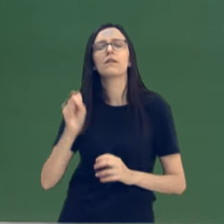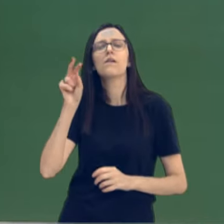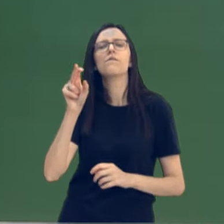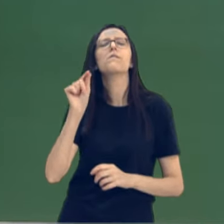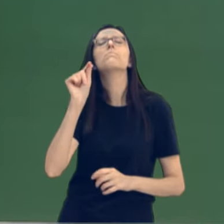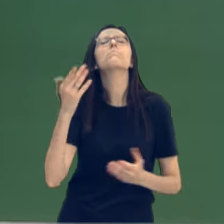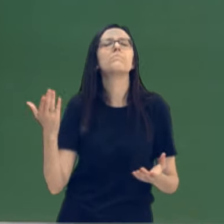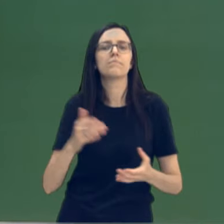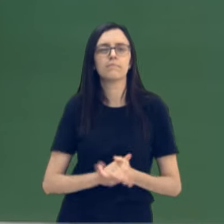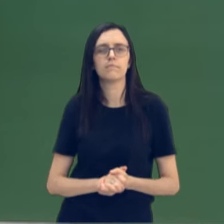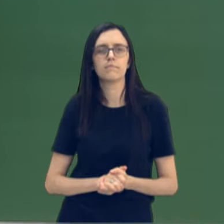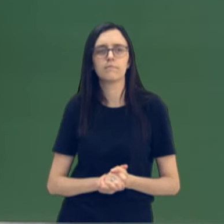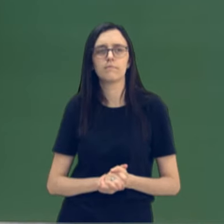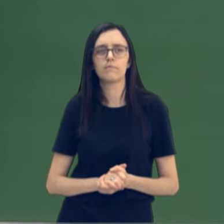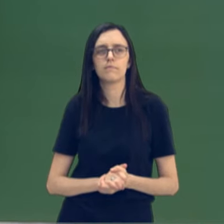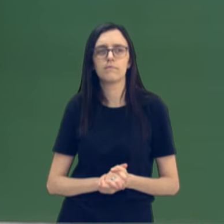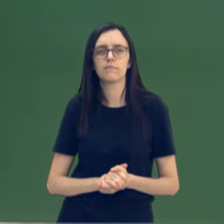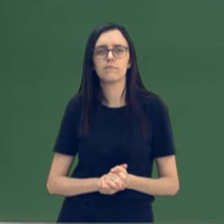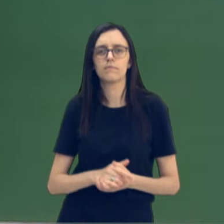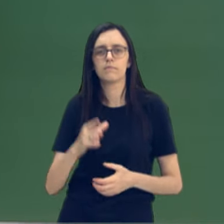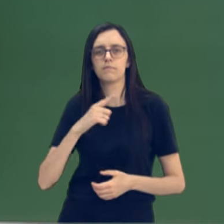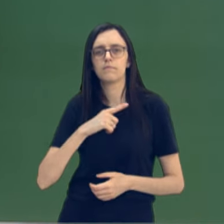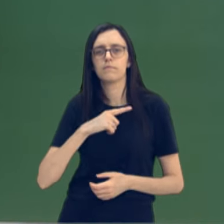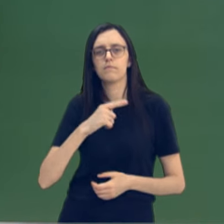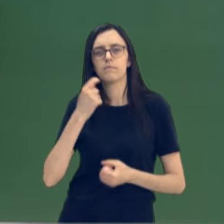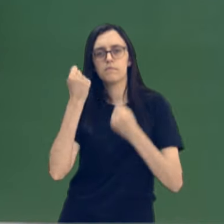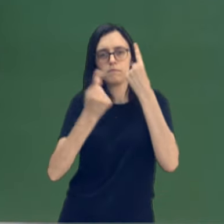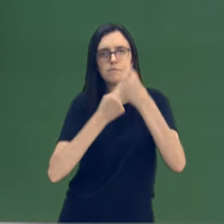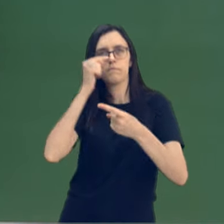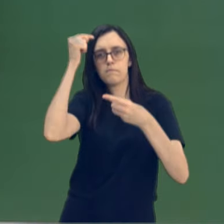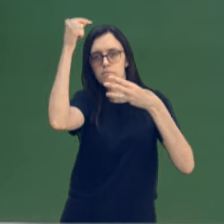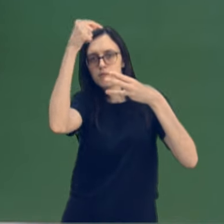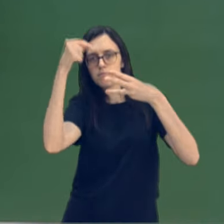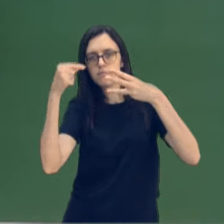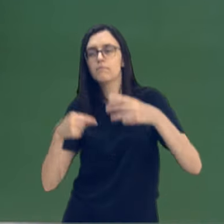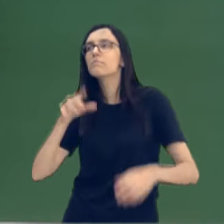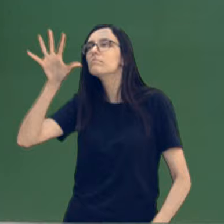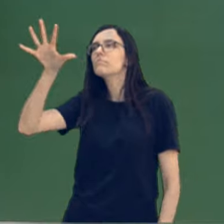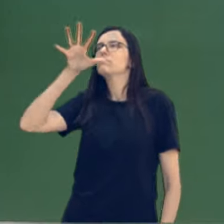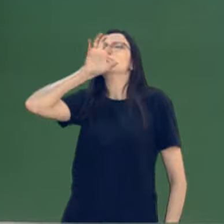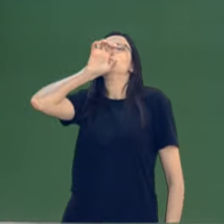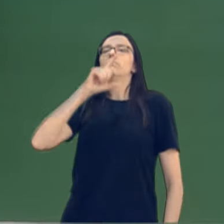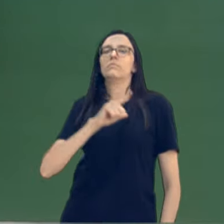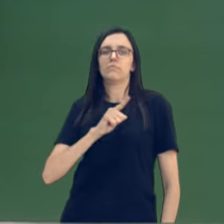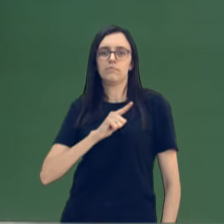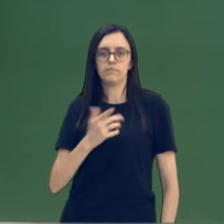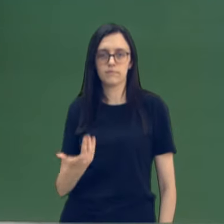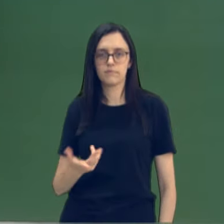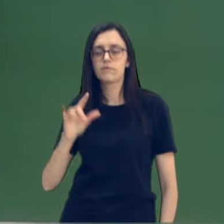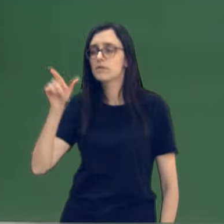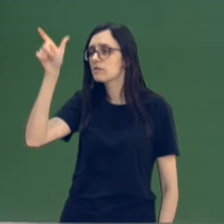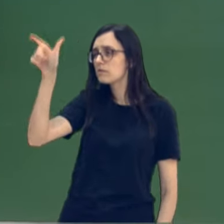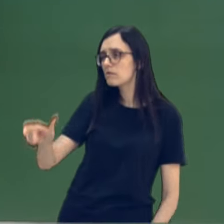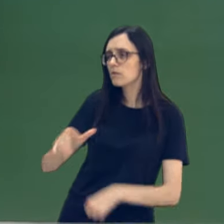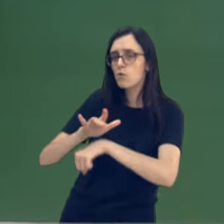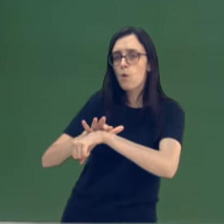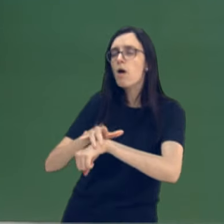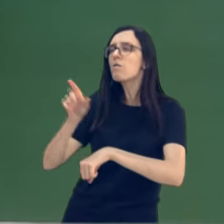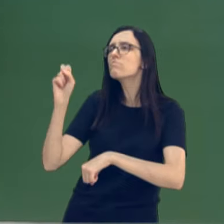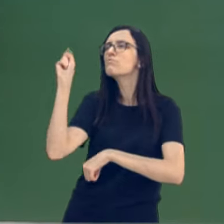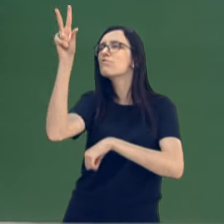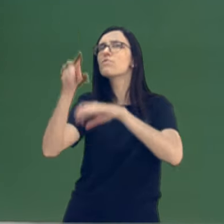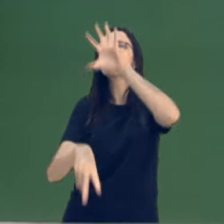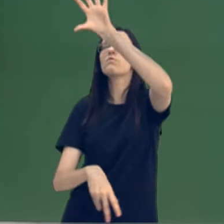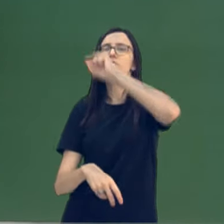causadores. Contaminação. Pólio, cachumba e hepatite, você respira ela no ar. Então, alguém contaminado está liberando o vírus no